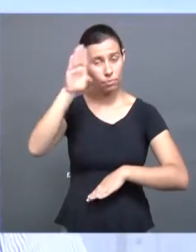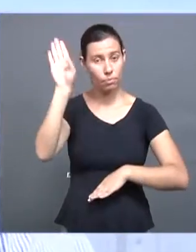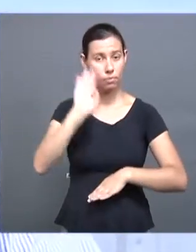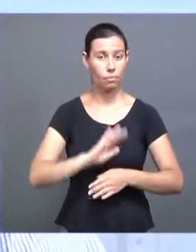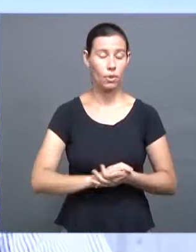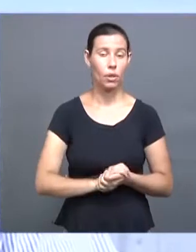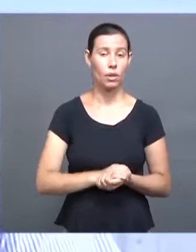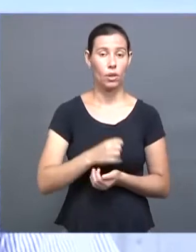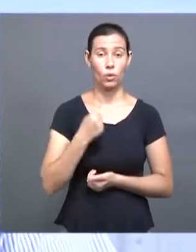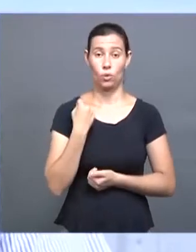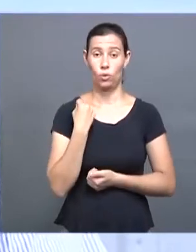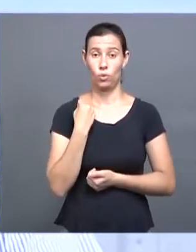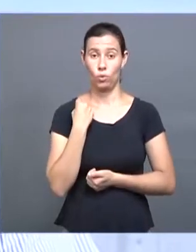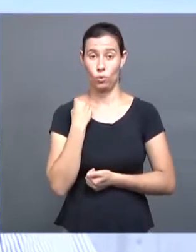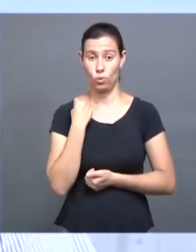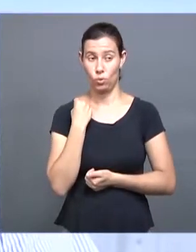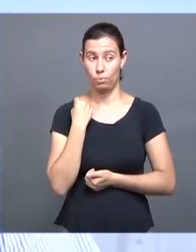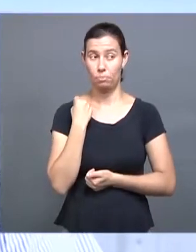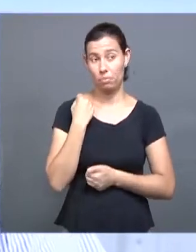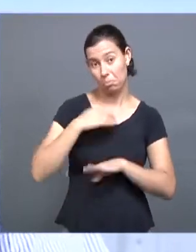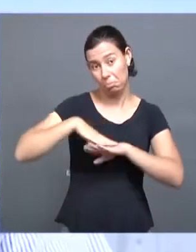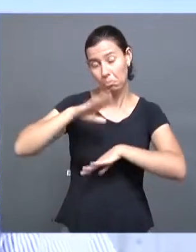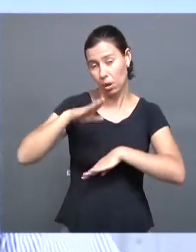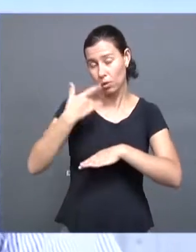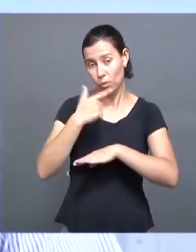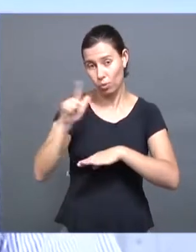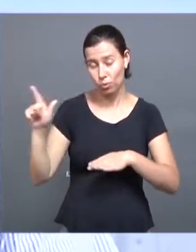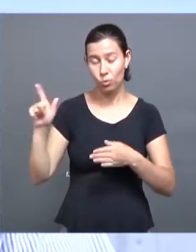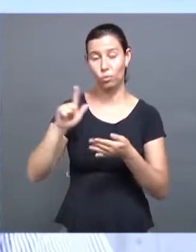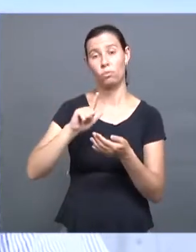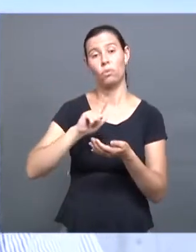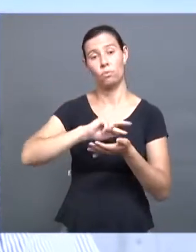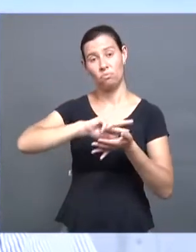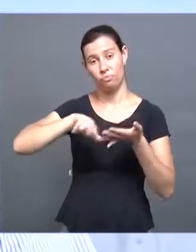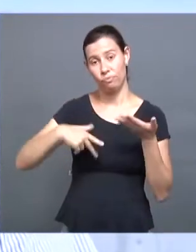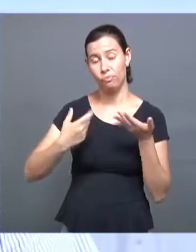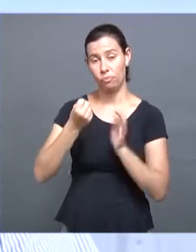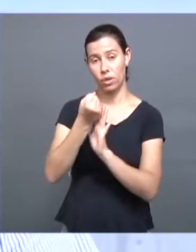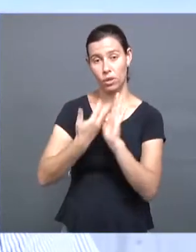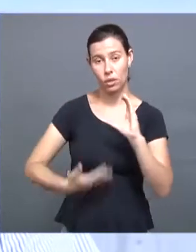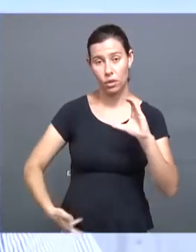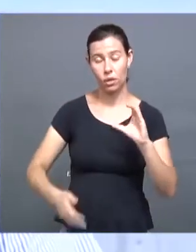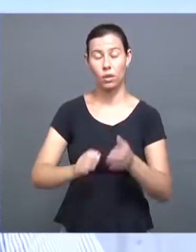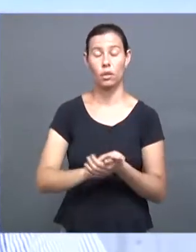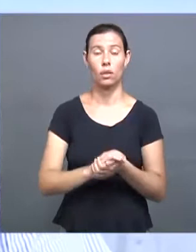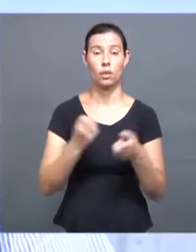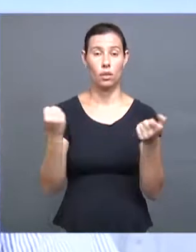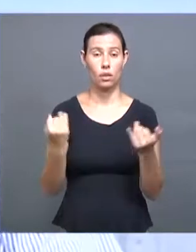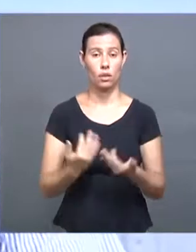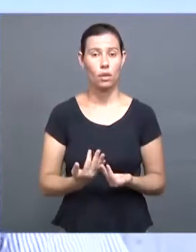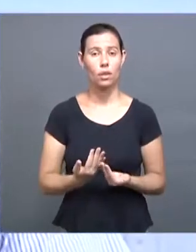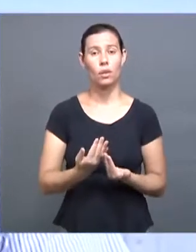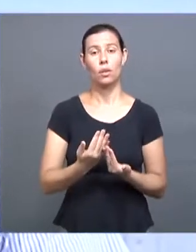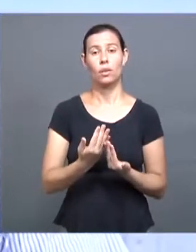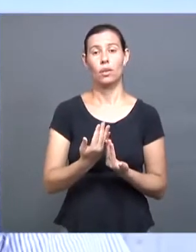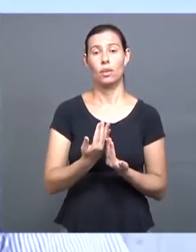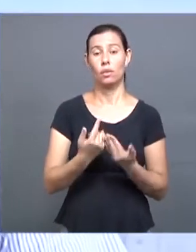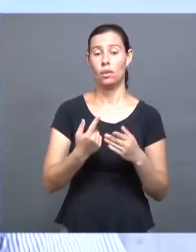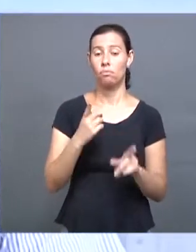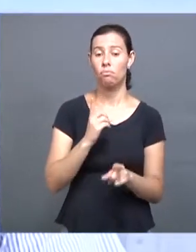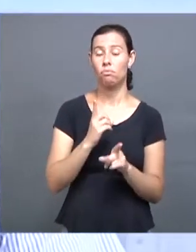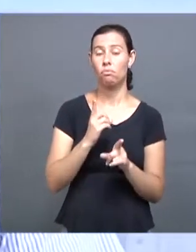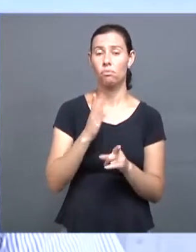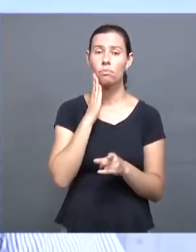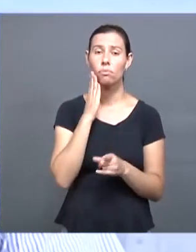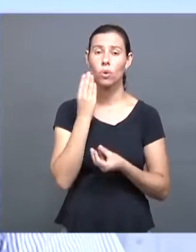não é o único, tá? A enxaqueca, o critério diagnóstico atual envolve dor de cabeça recorrentes que duram